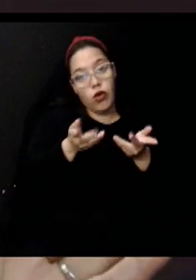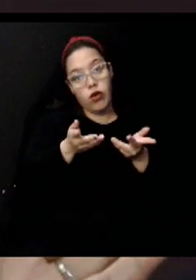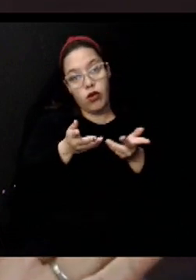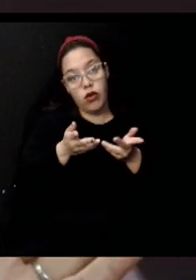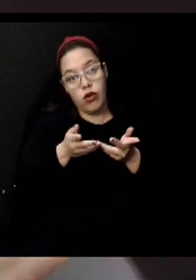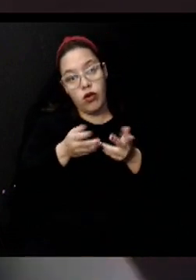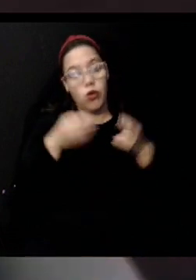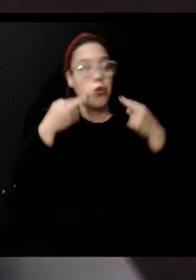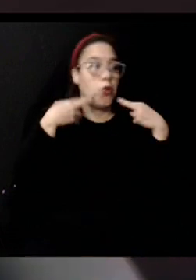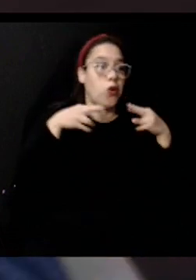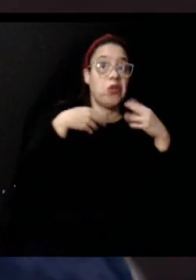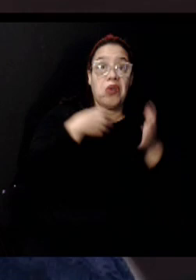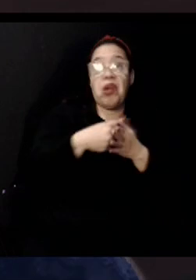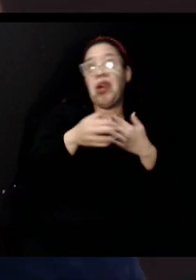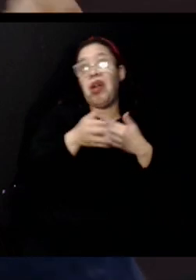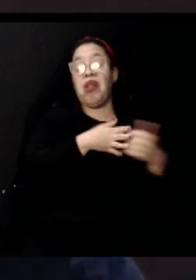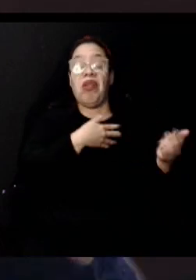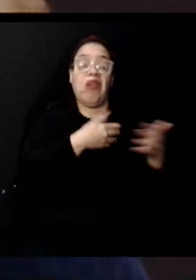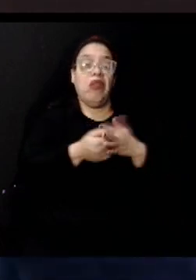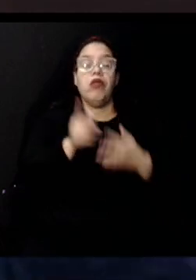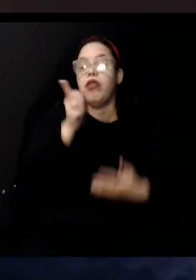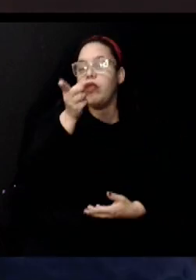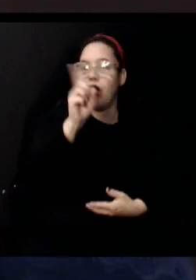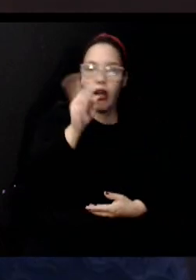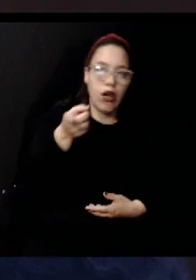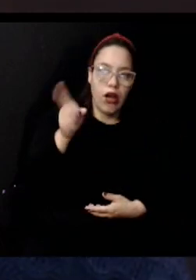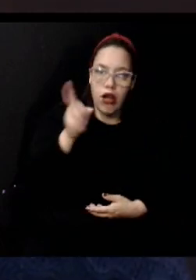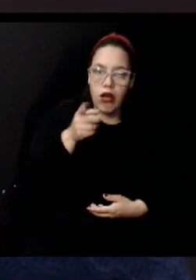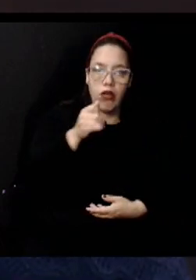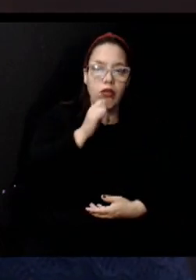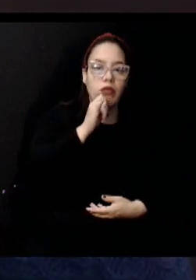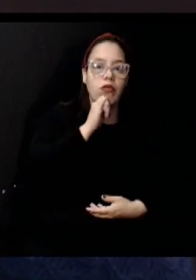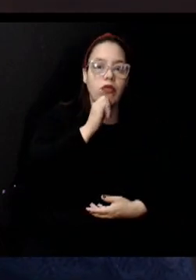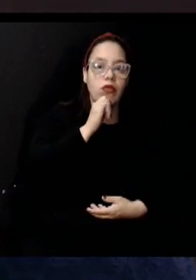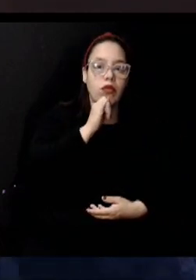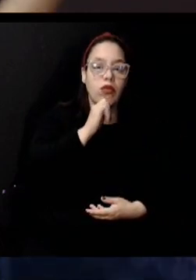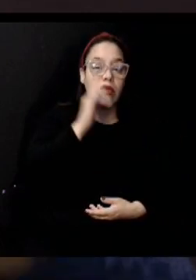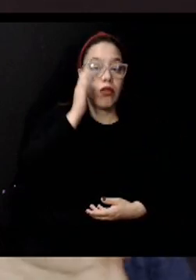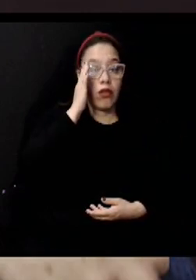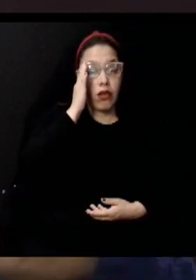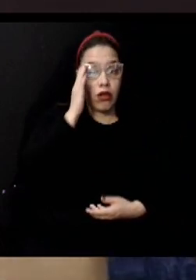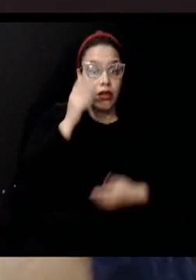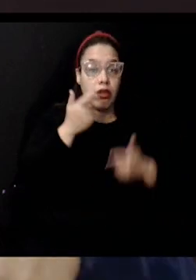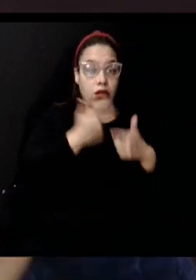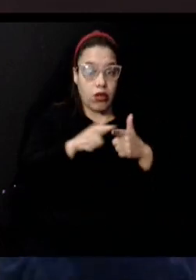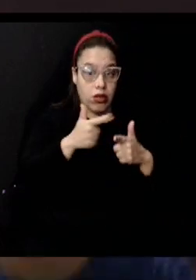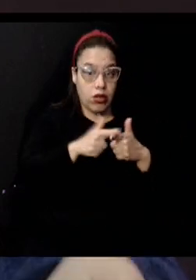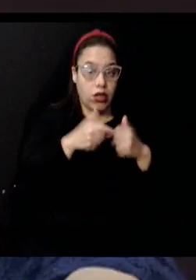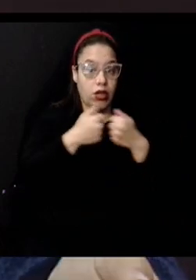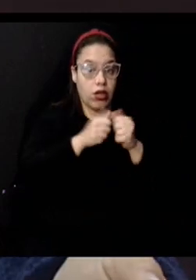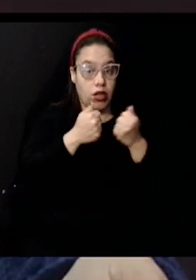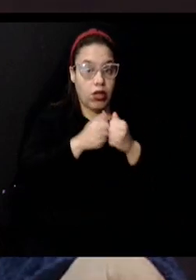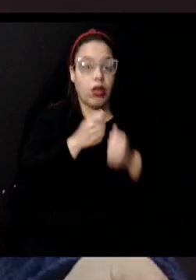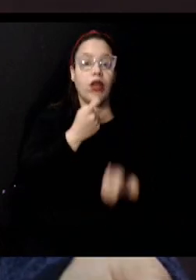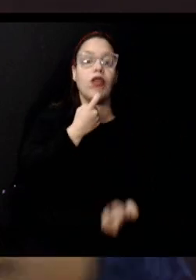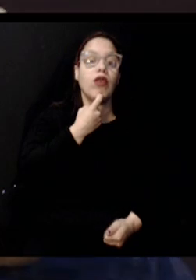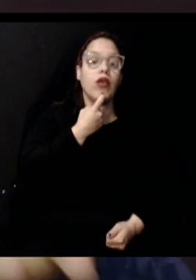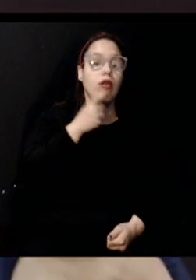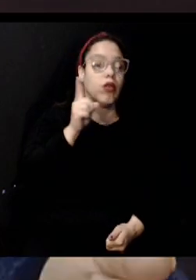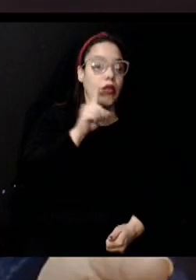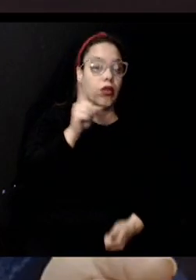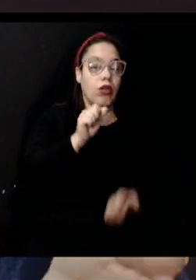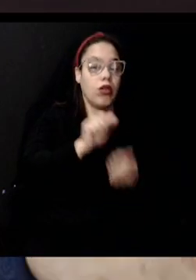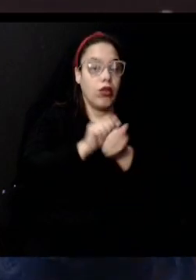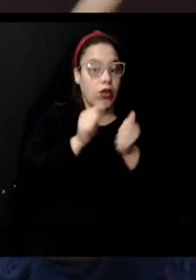à toa. É reclamação, igual, por exemplo, a gente enfrentou um tempo atrás aí o problema que os ônibus daqui de Campinas não estavam adaptados, aí